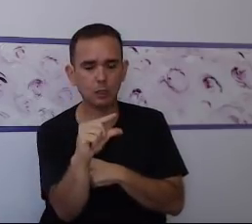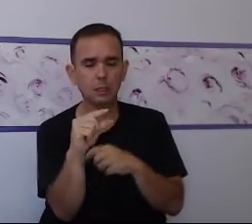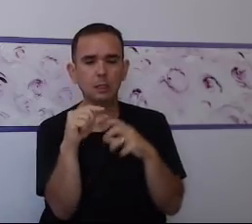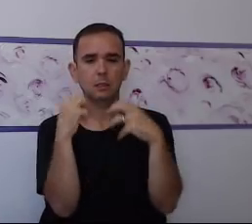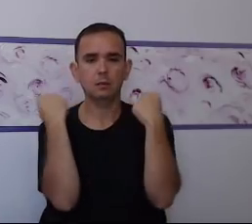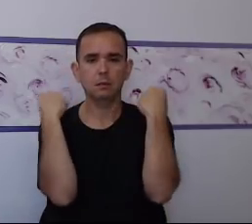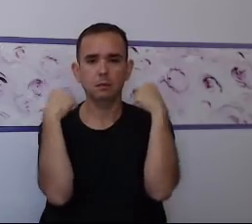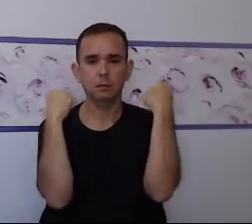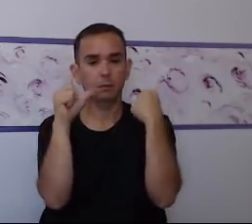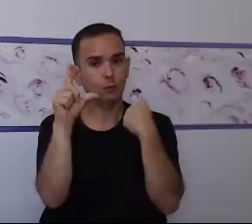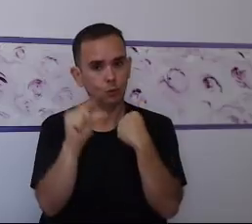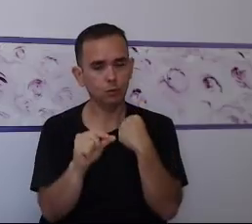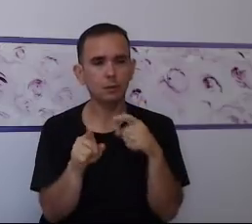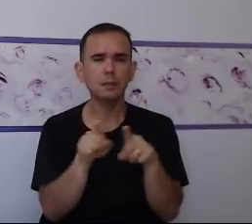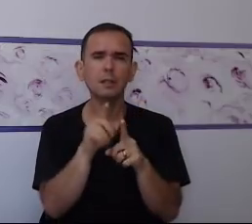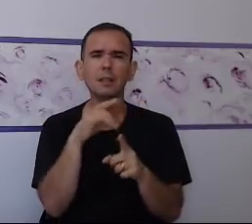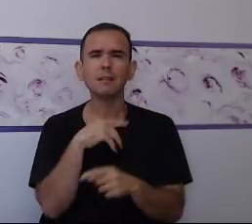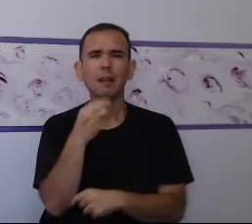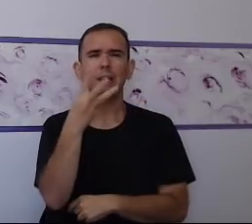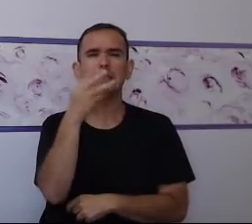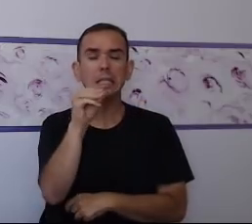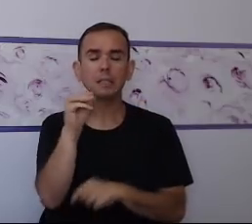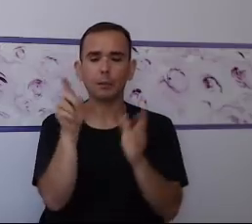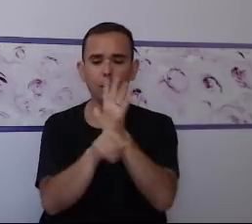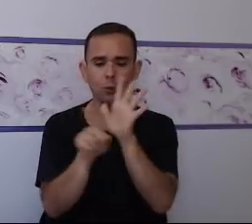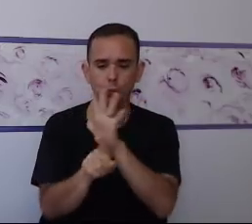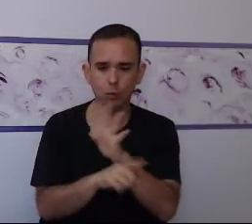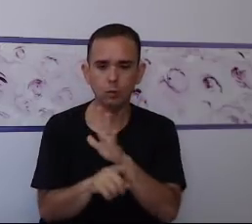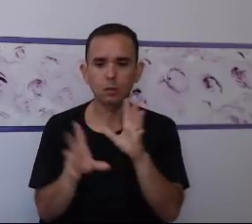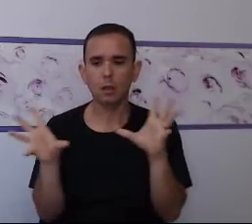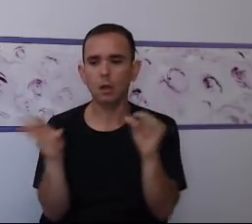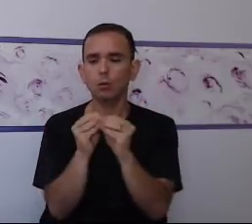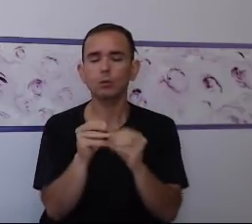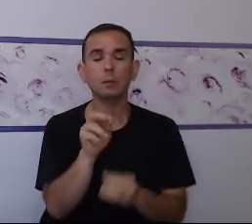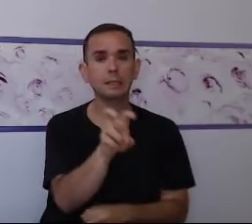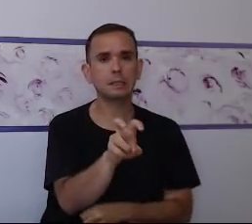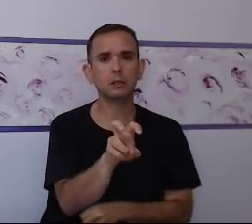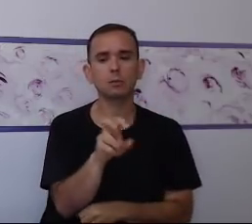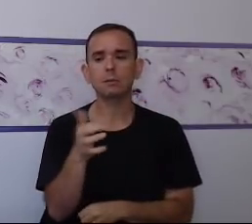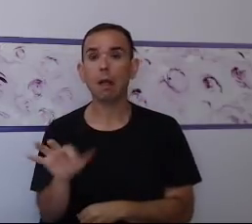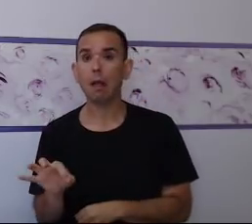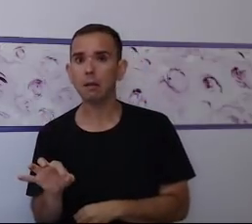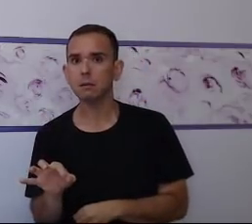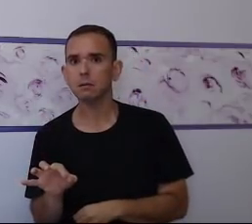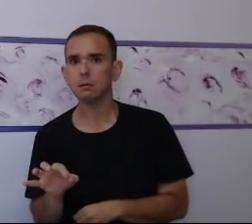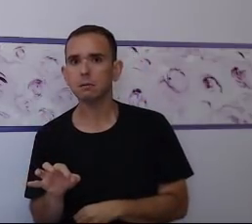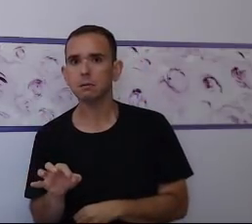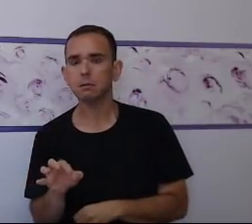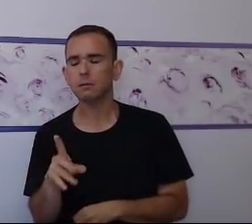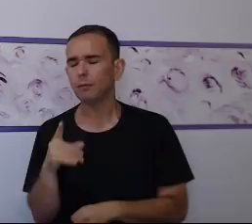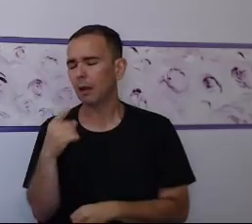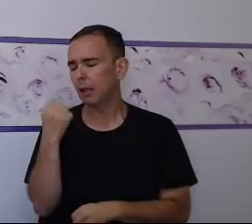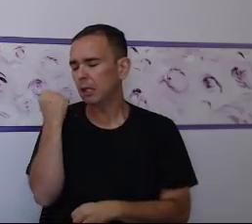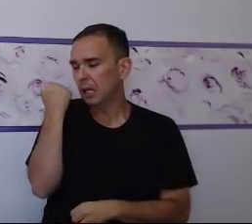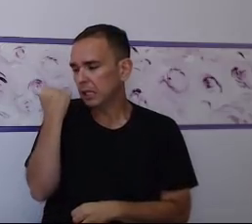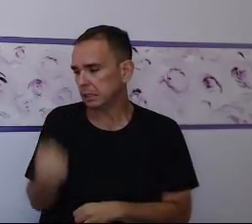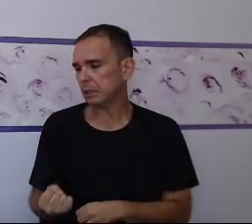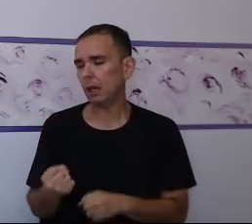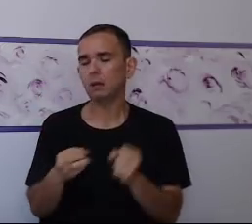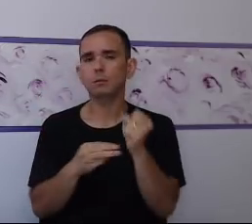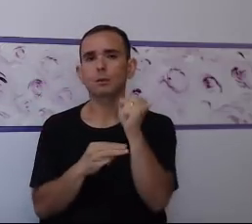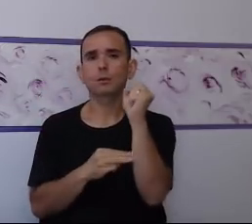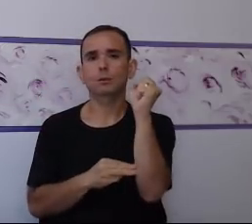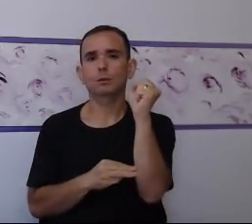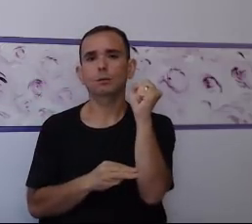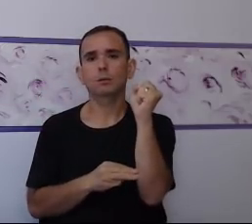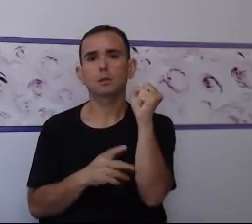exercícios. Então, se tem lá 30 questões para ele responder, a gente reduz para 5, reduz para 10. Ele vai cansar músculo. Então,